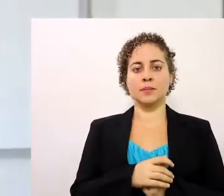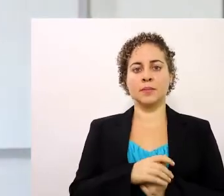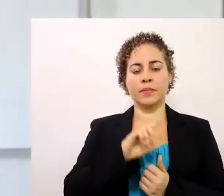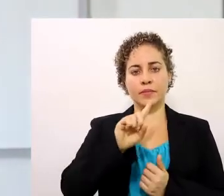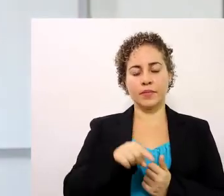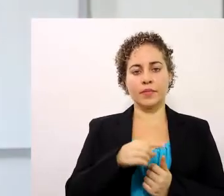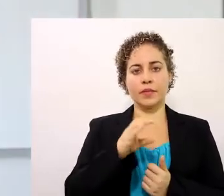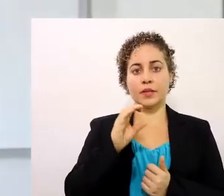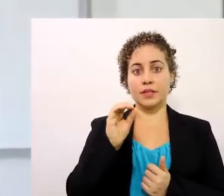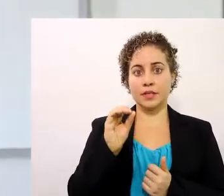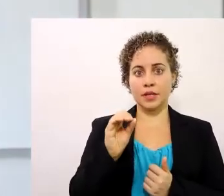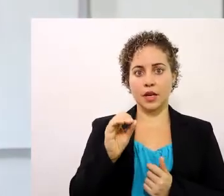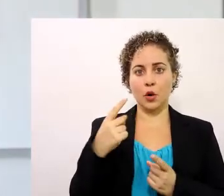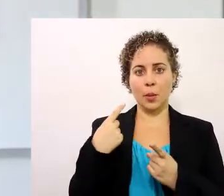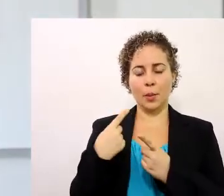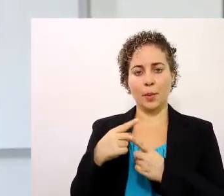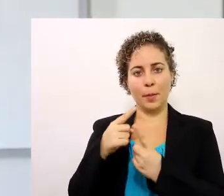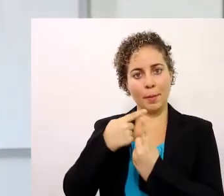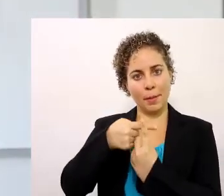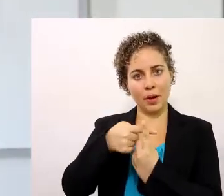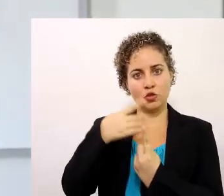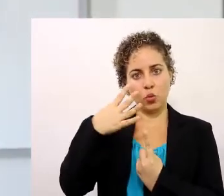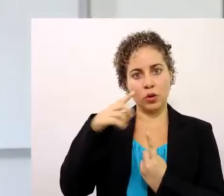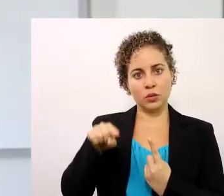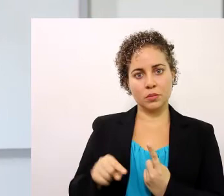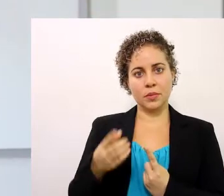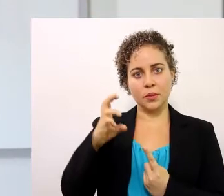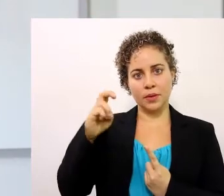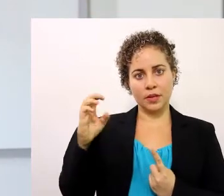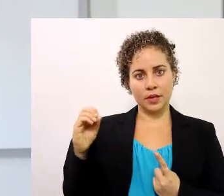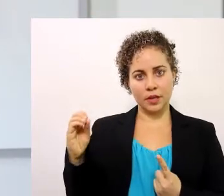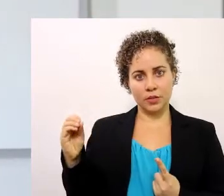0 mais 4.500